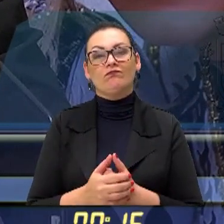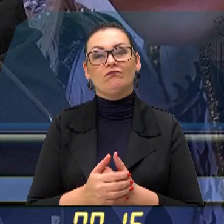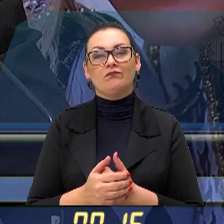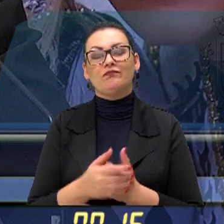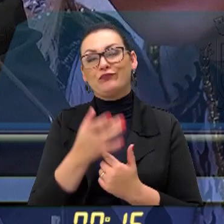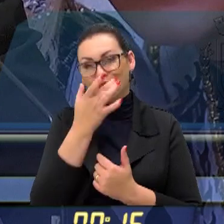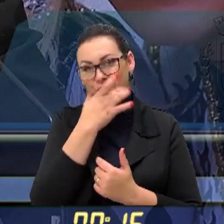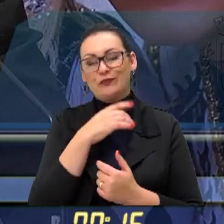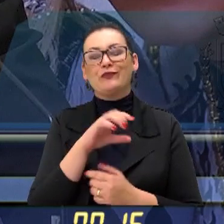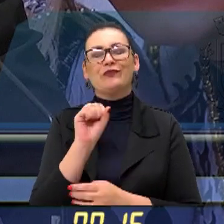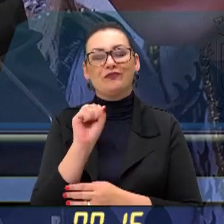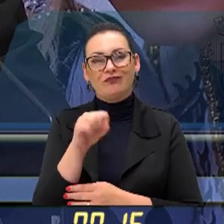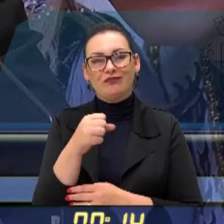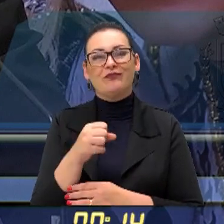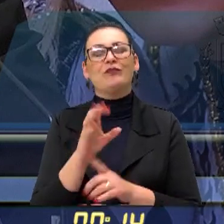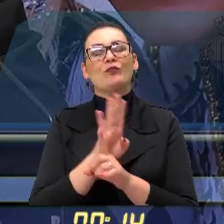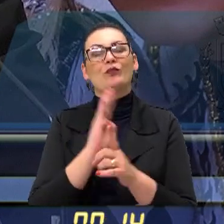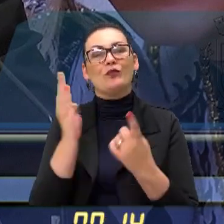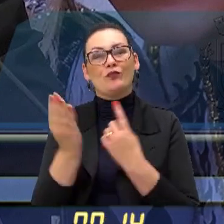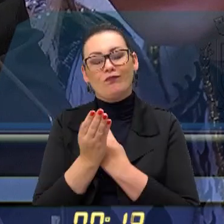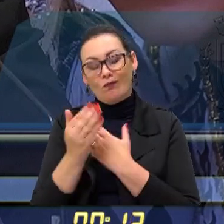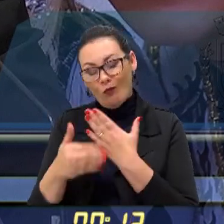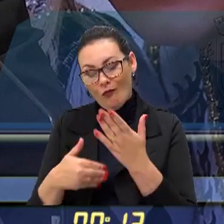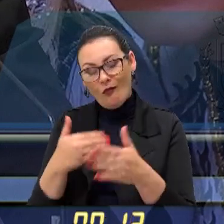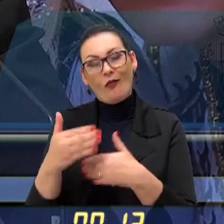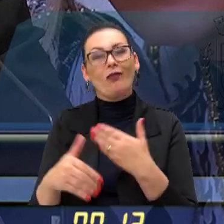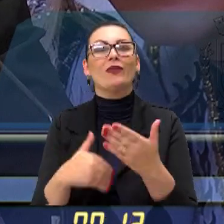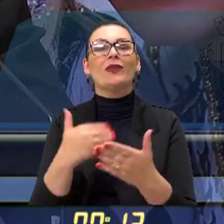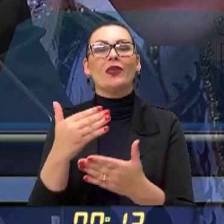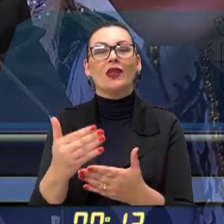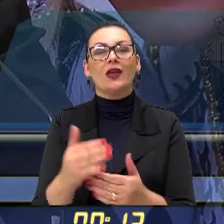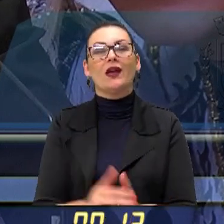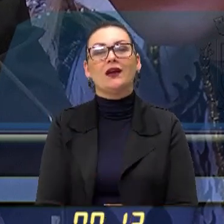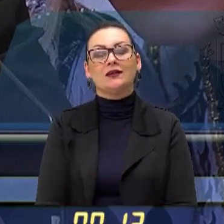E eu acho que é assim que daí os nossos bairros vão para frente.